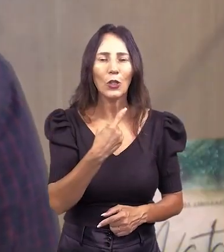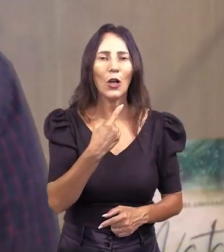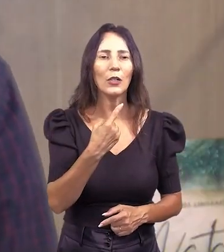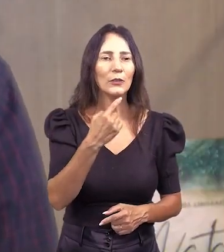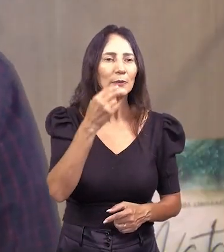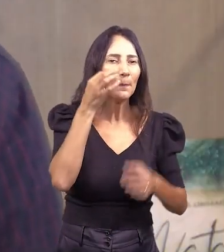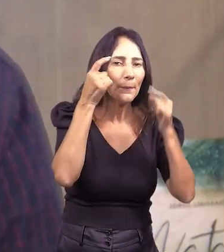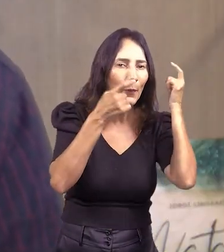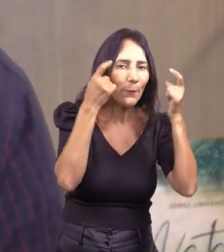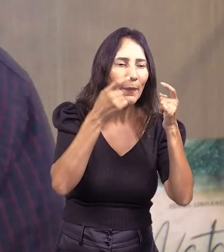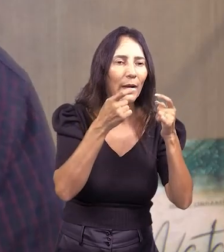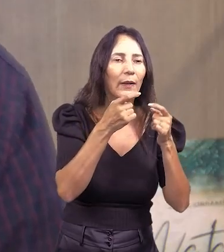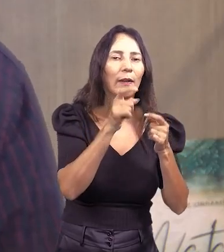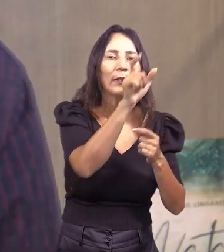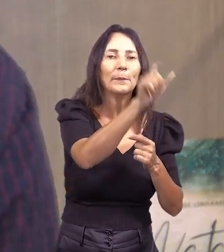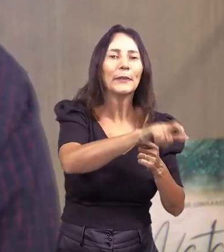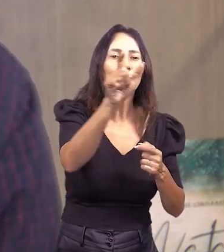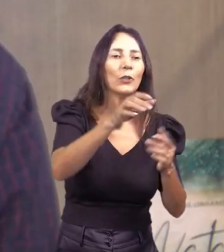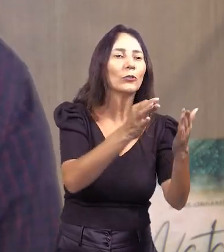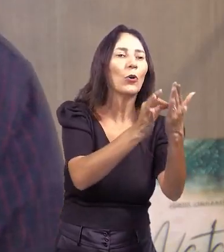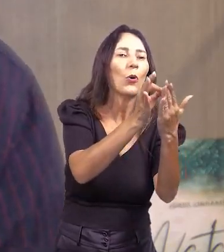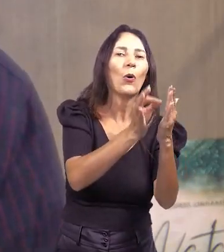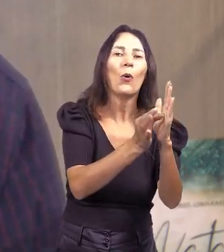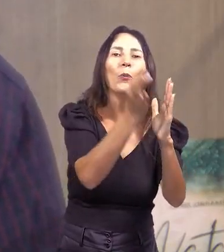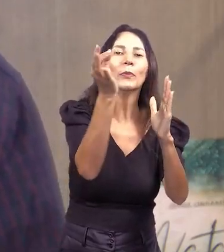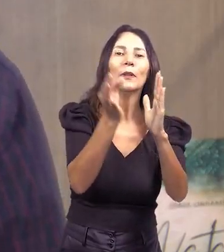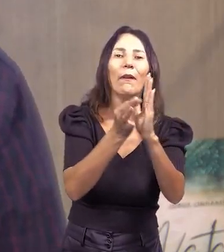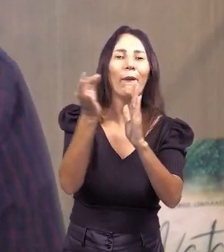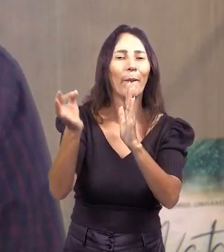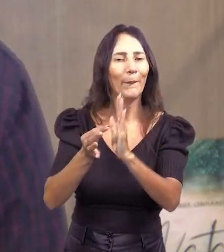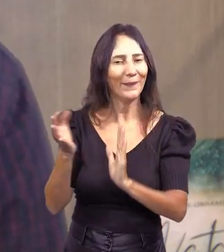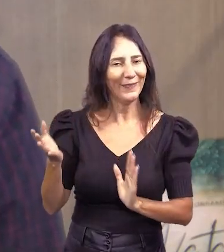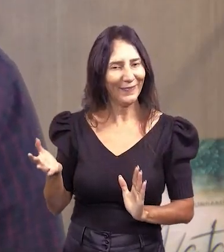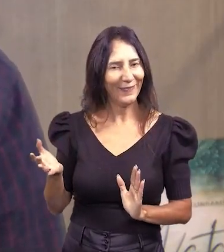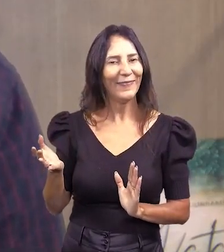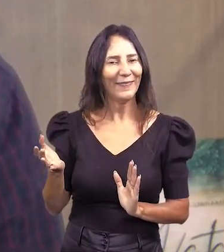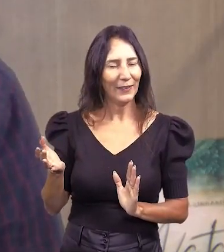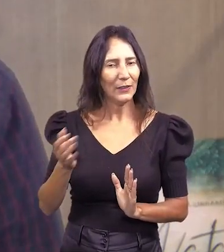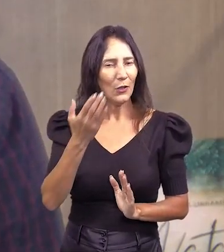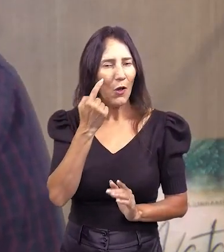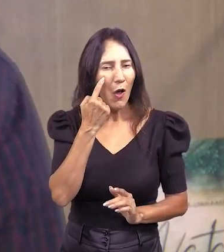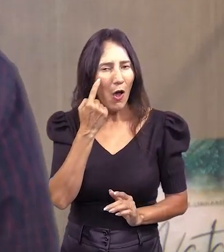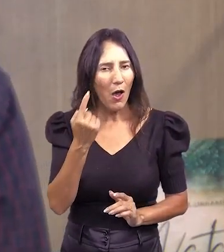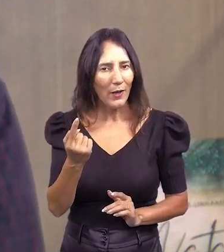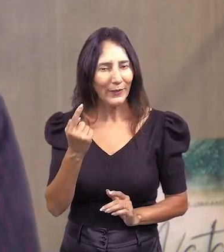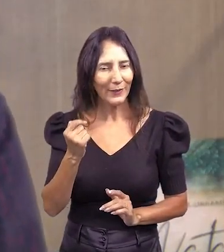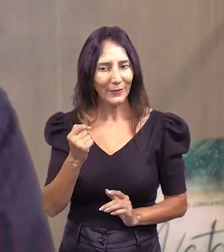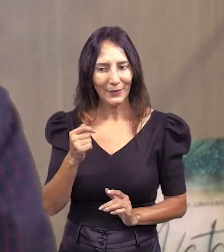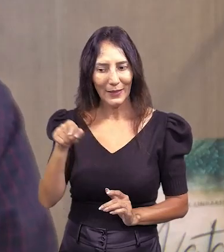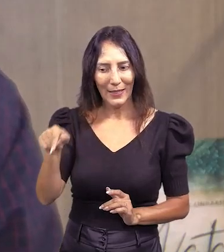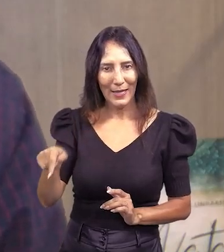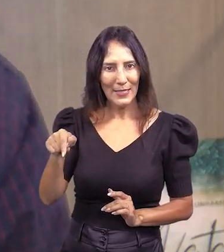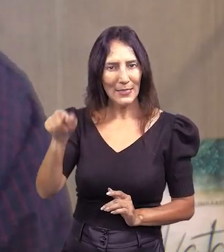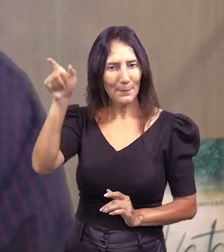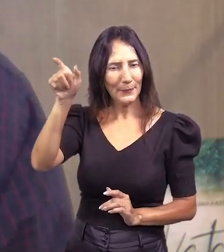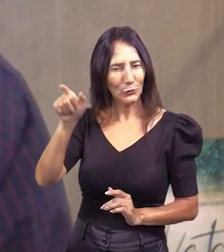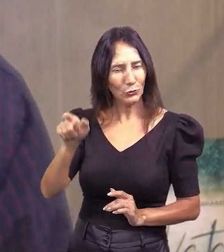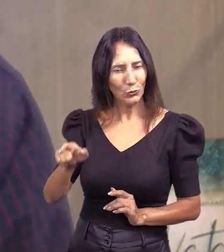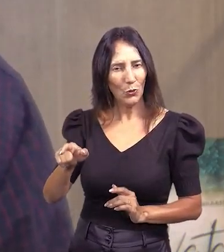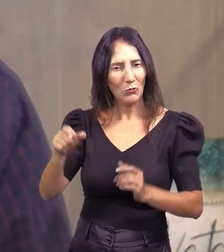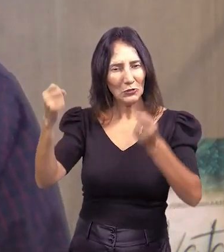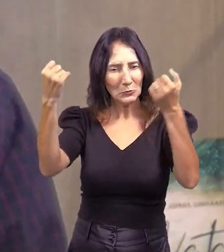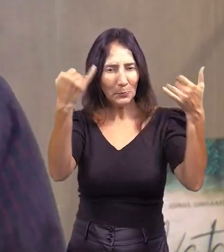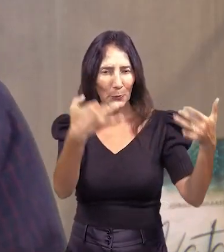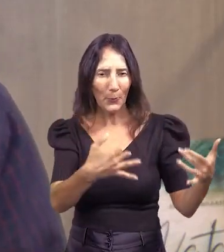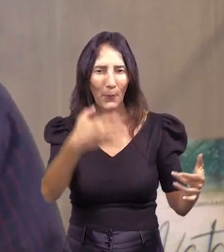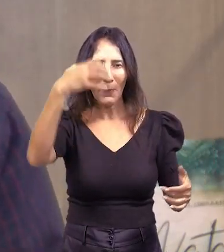alheia. Tem gente que não pergunta, não quer nem saber o que os outros pensam de si. Mas olha as qualificações,